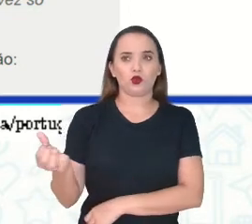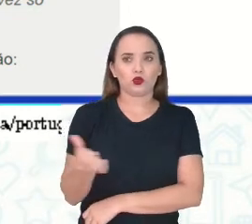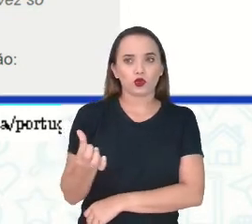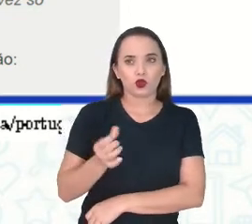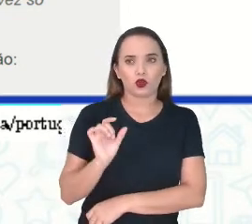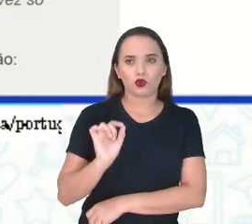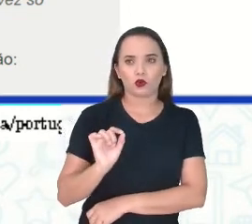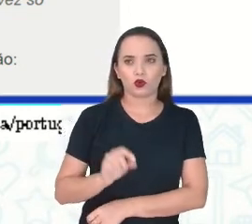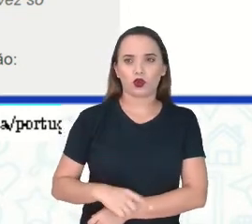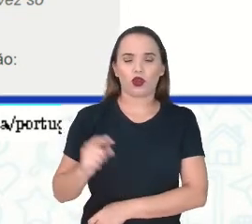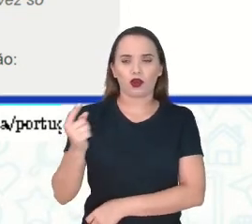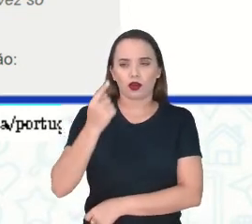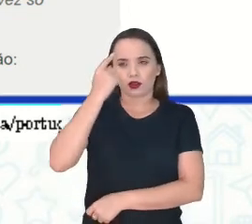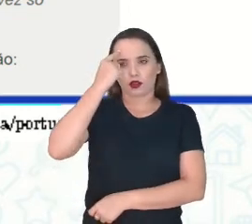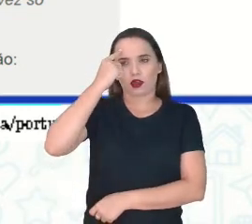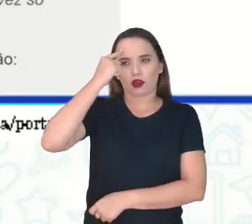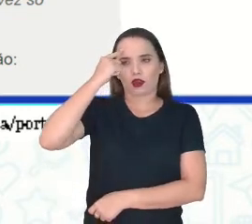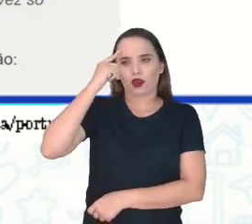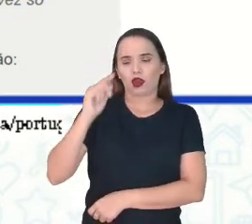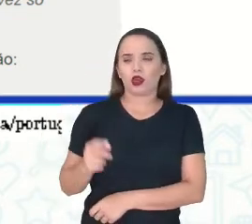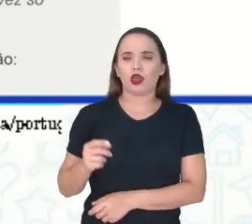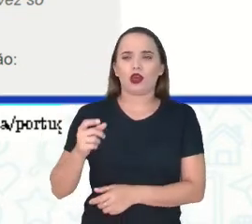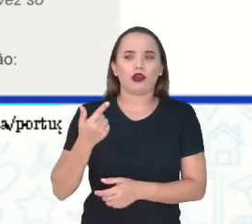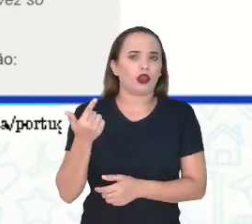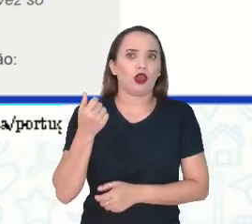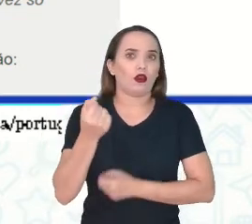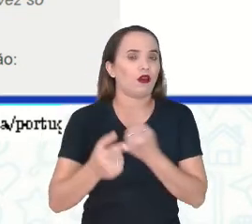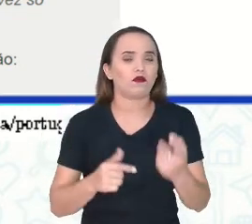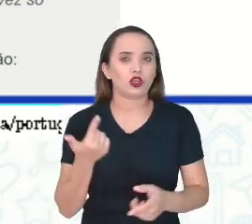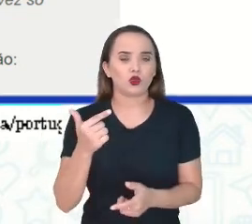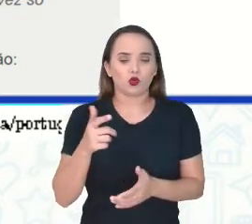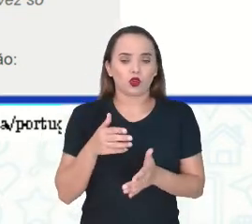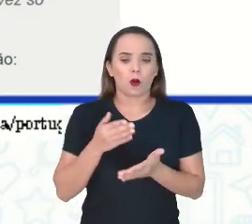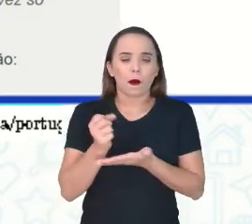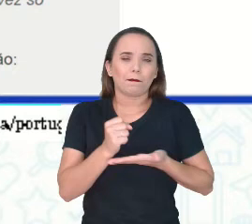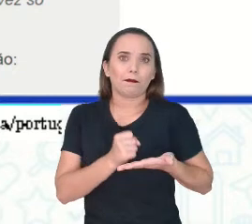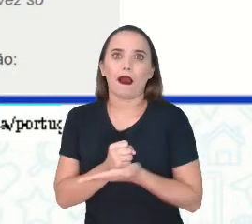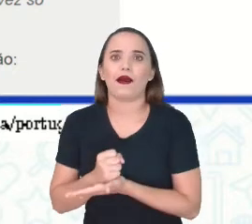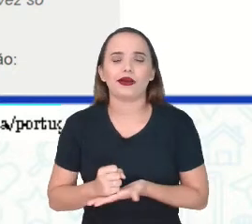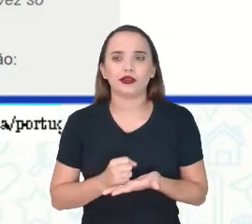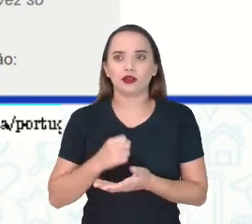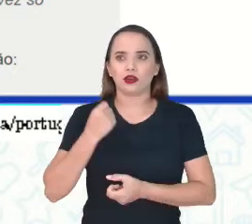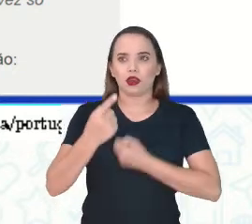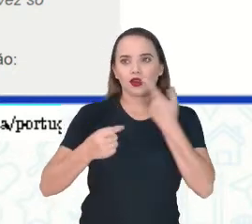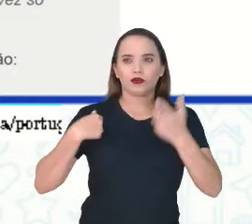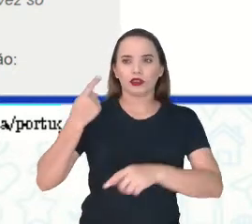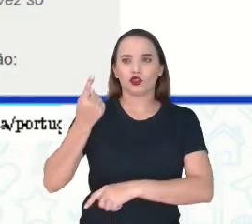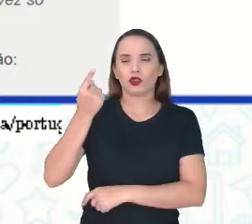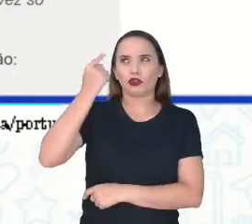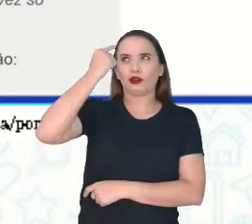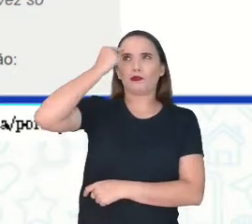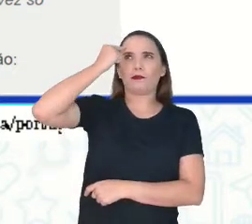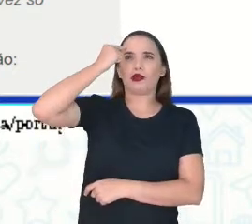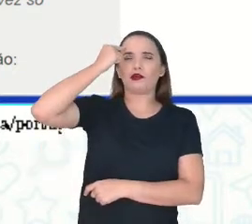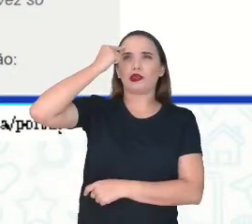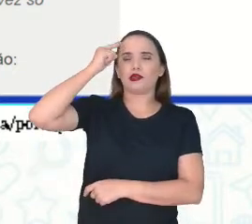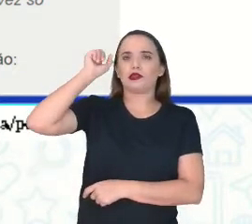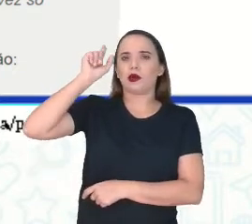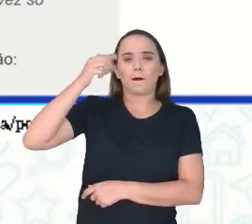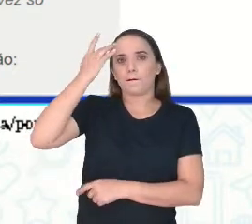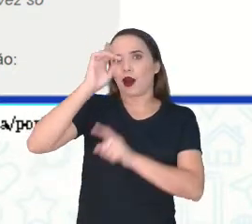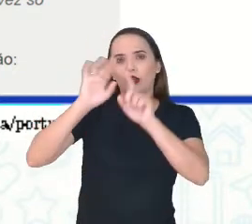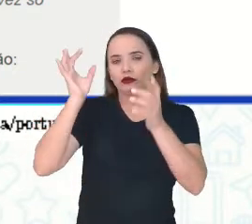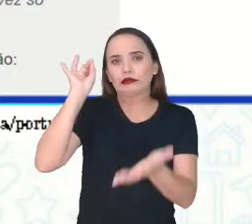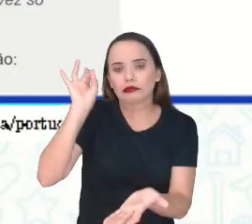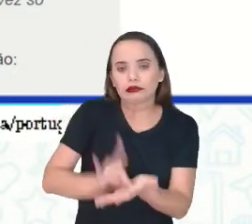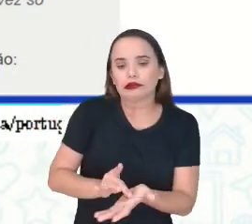compreensão, ideias ou hipóteses sem fundamento. Aquilo que se presume sem certeza, presunção.